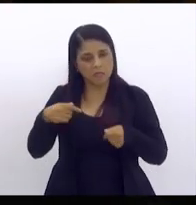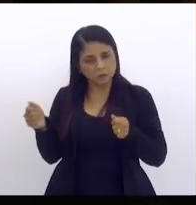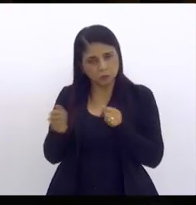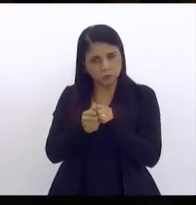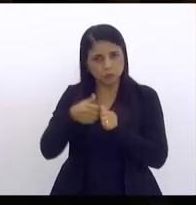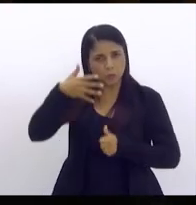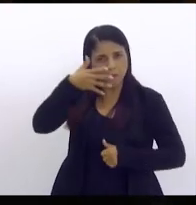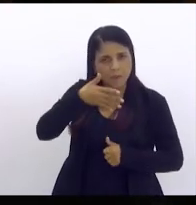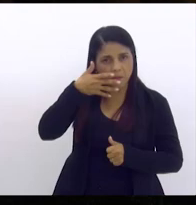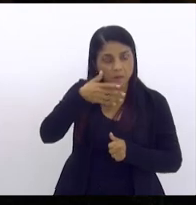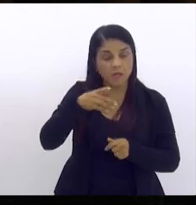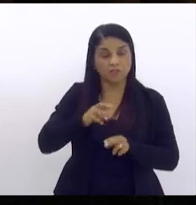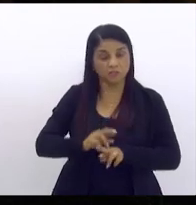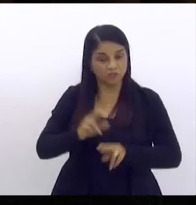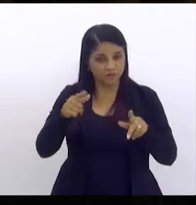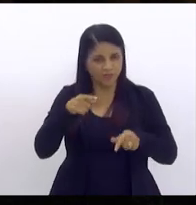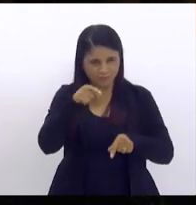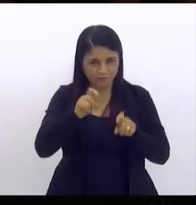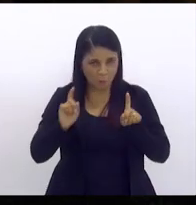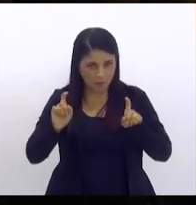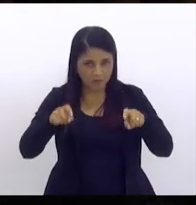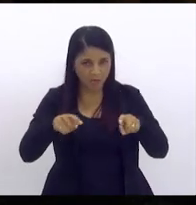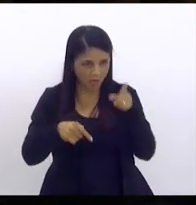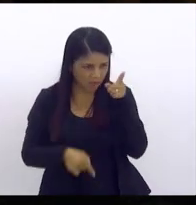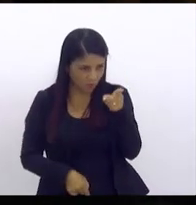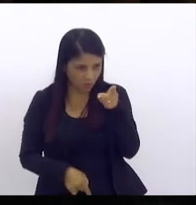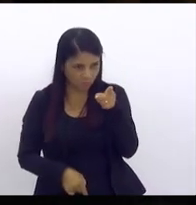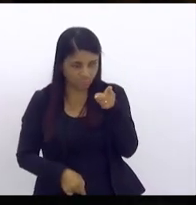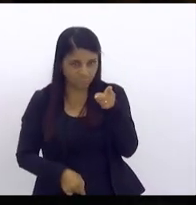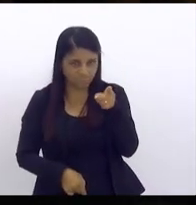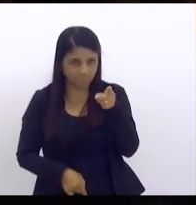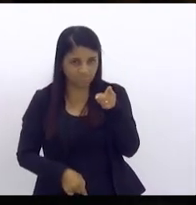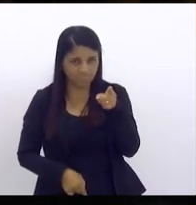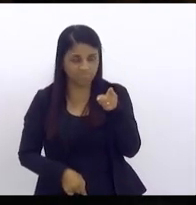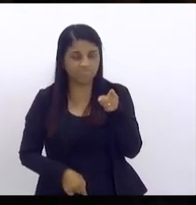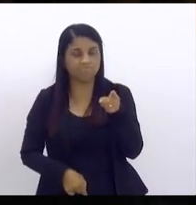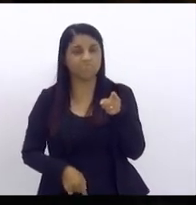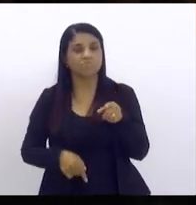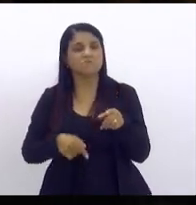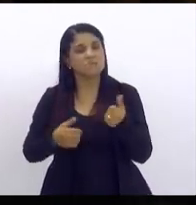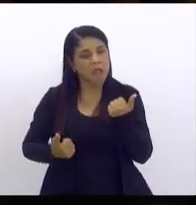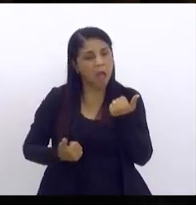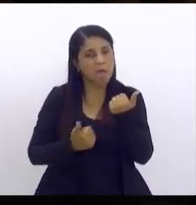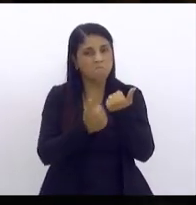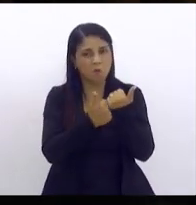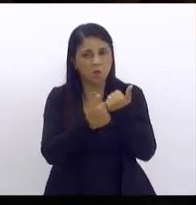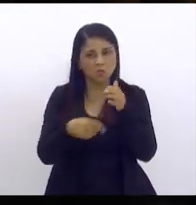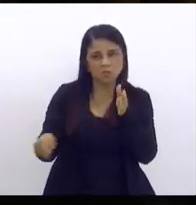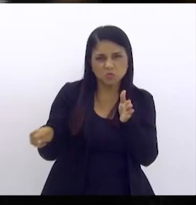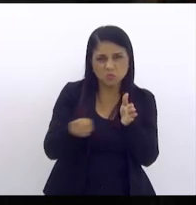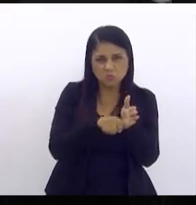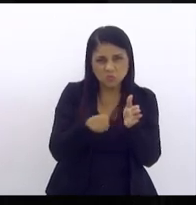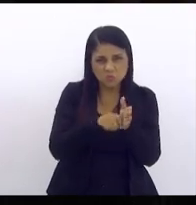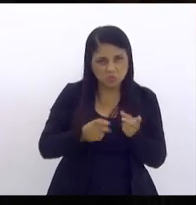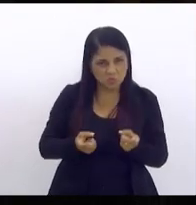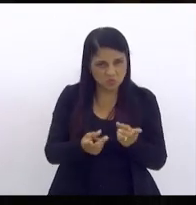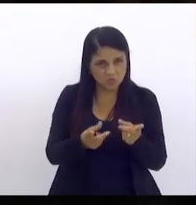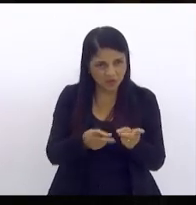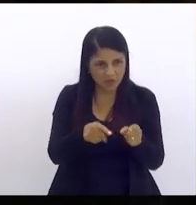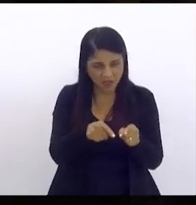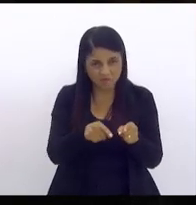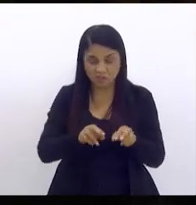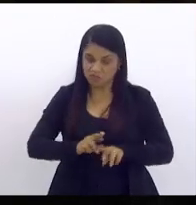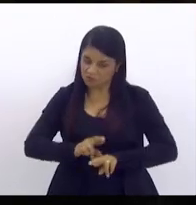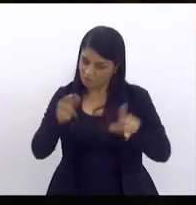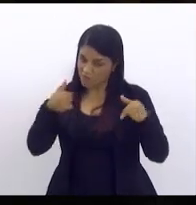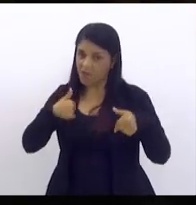diferente do seu mandato, deputado, que tem a complacência e tem o apoio do tráfico de drogas, diferente do seu